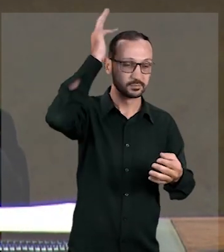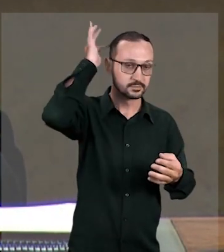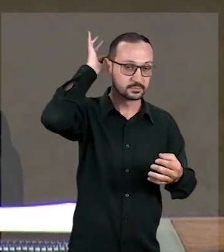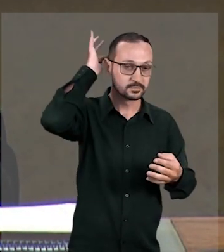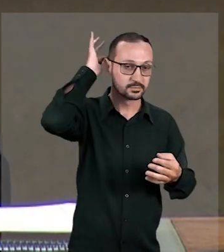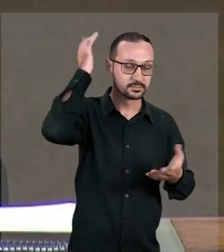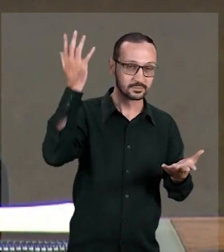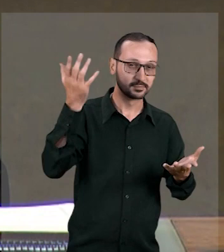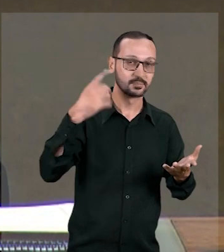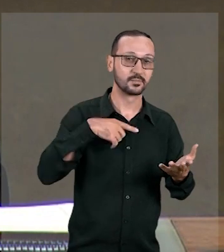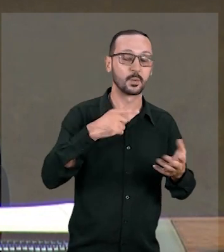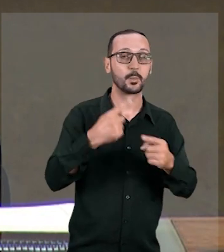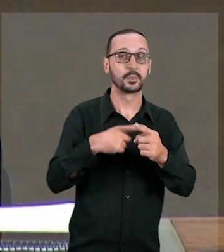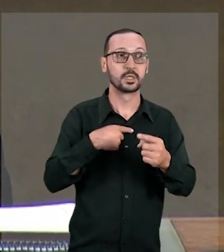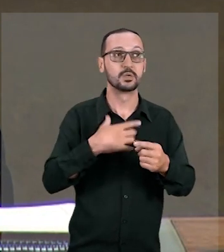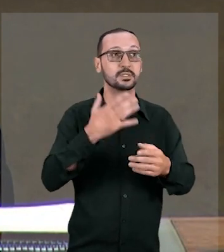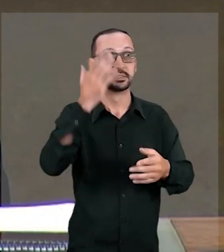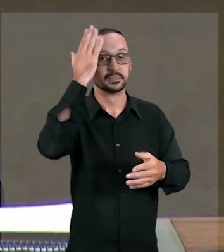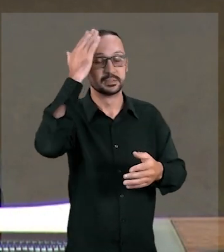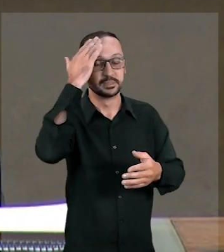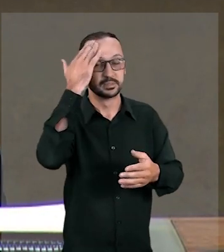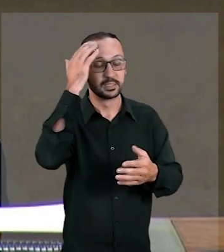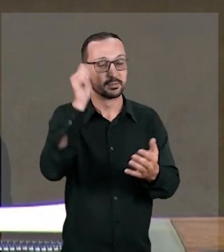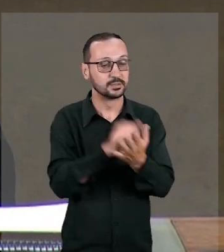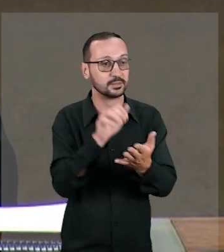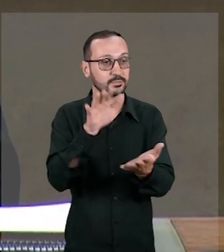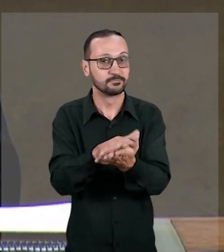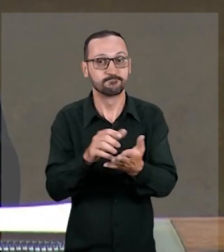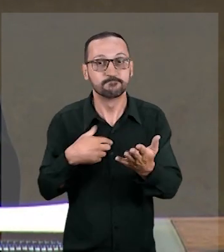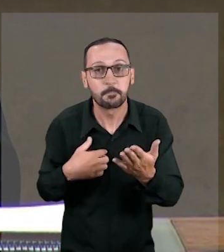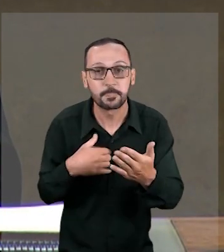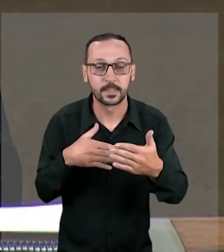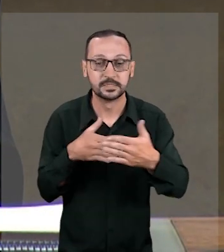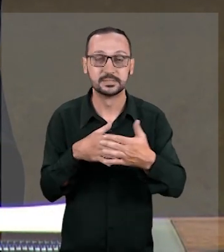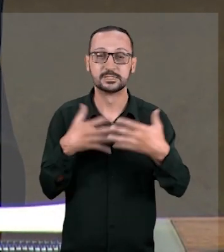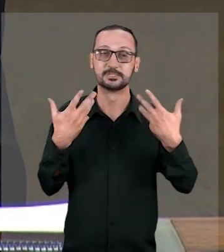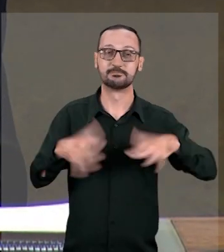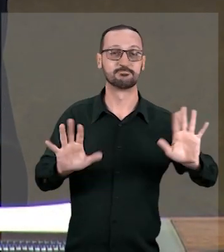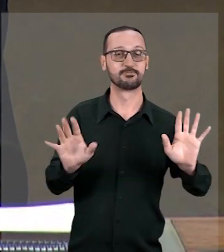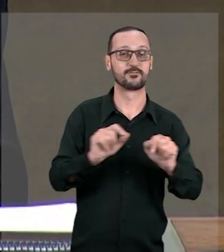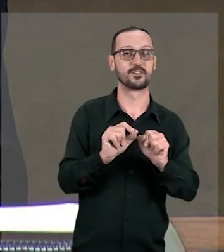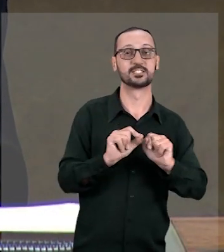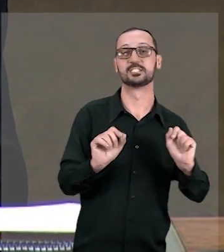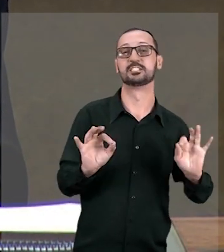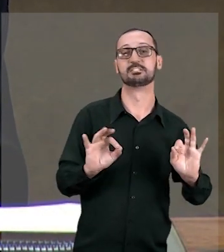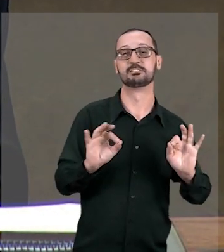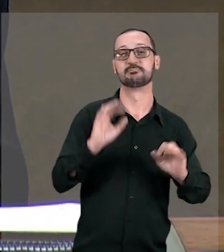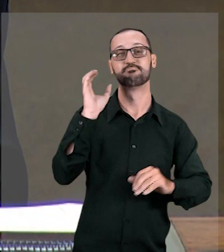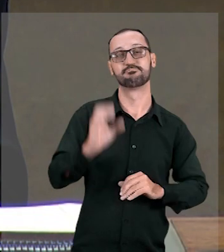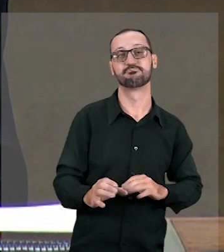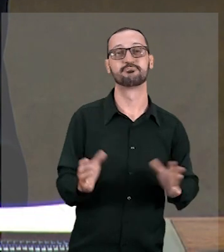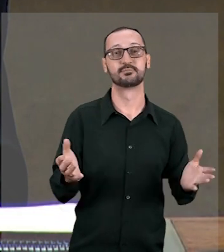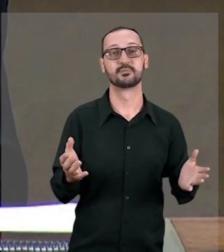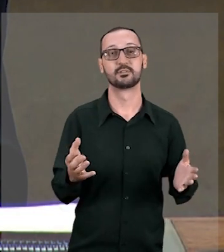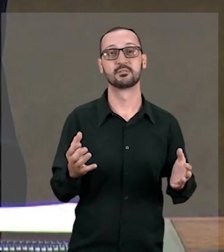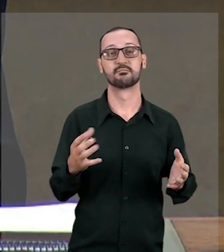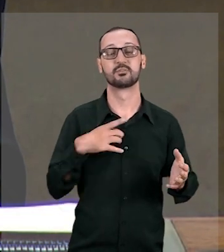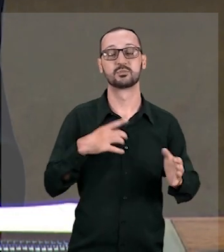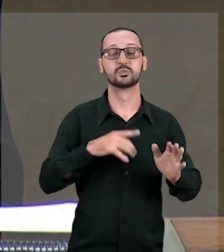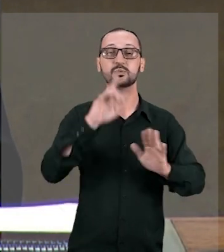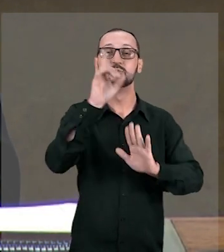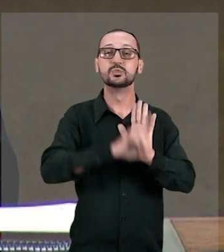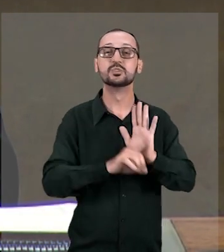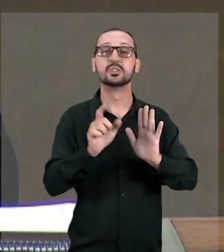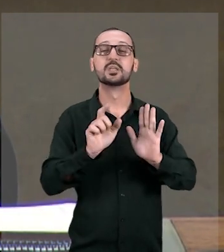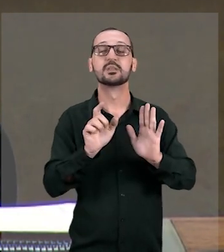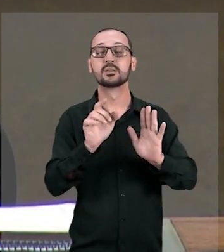a certeza da punição é o que inibe as pessoas de cometerem o crime. Portanto, quando o direito penal